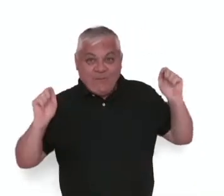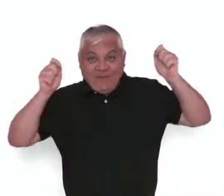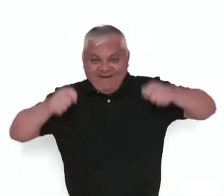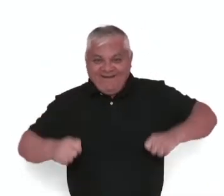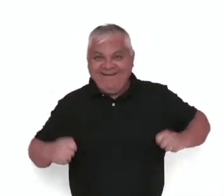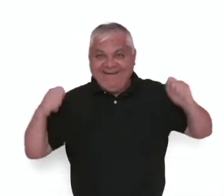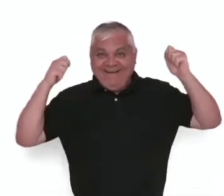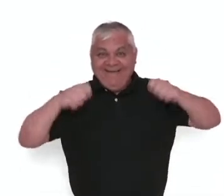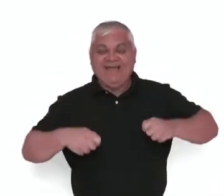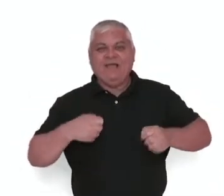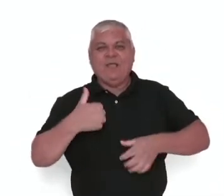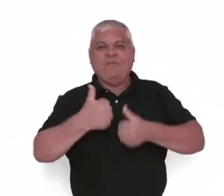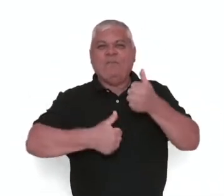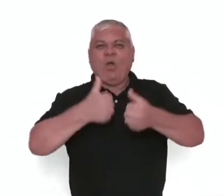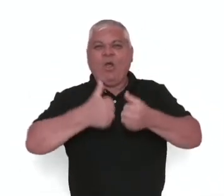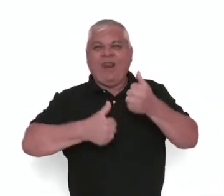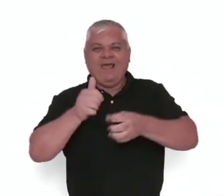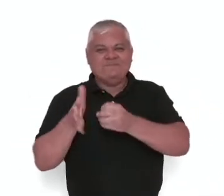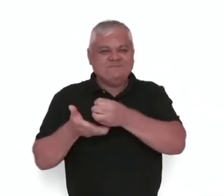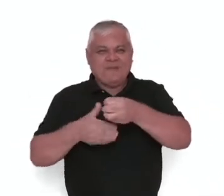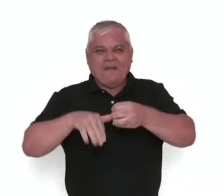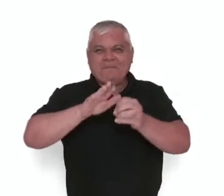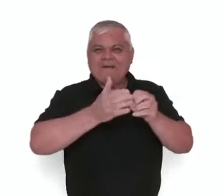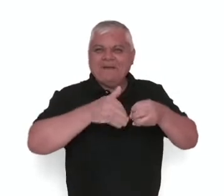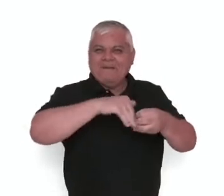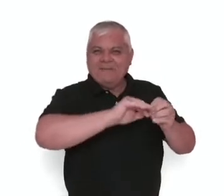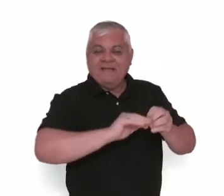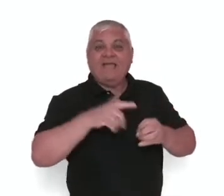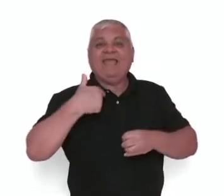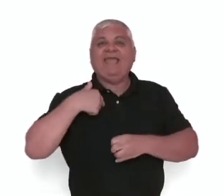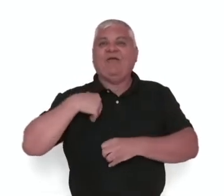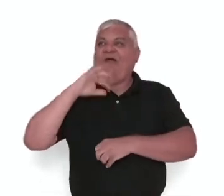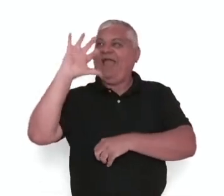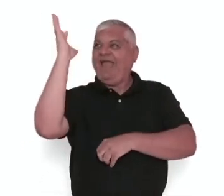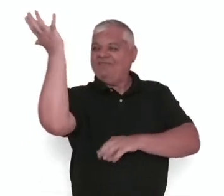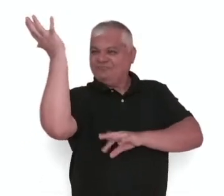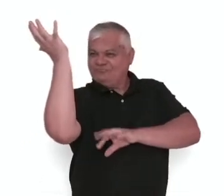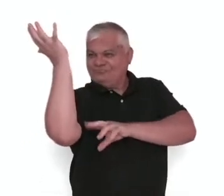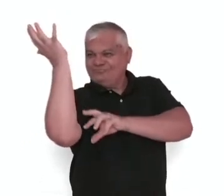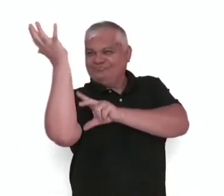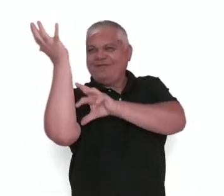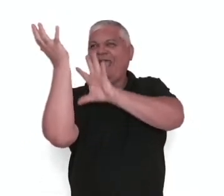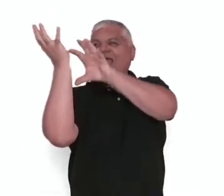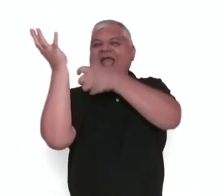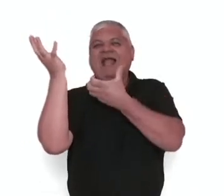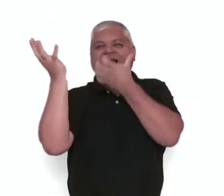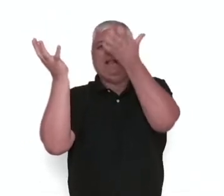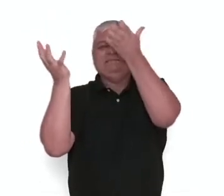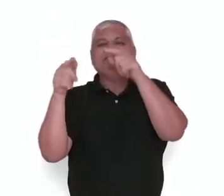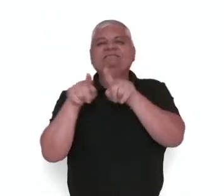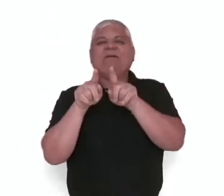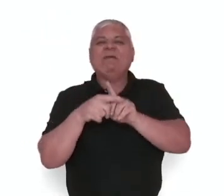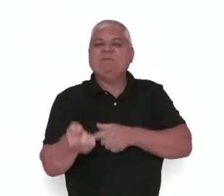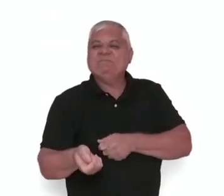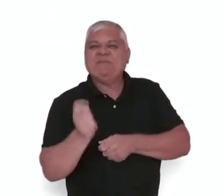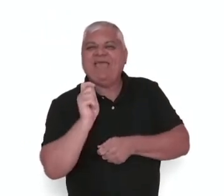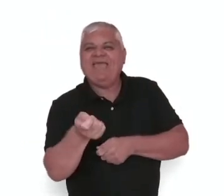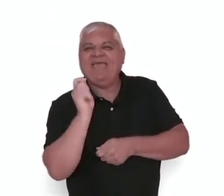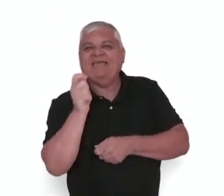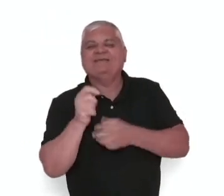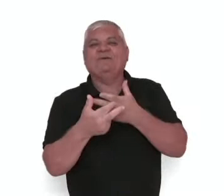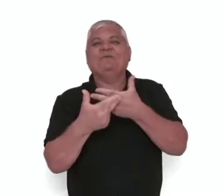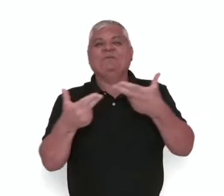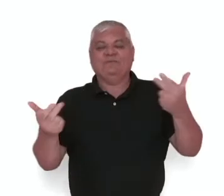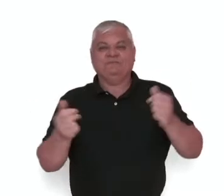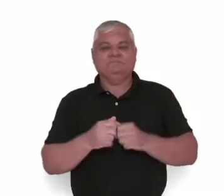bola. Lembro que eu e meus irmãos pegávamos frutas no pé quando íamos pescar. O que esse trecho